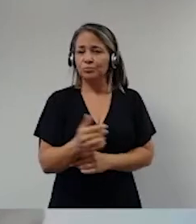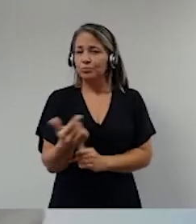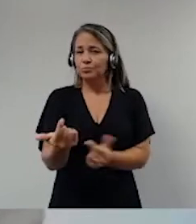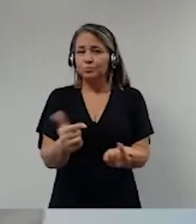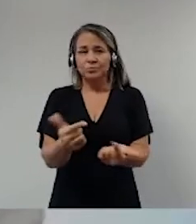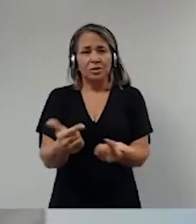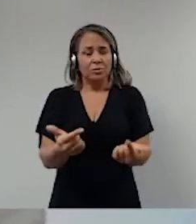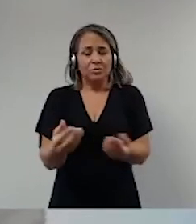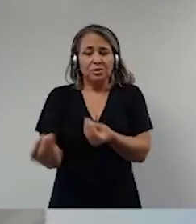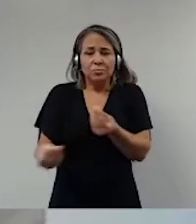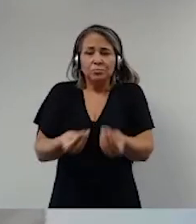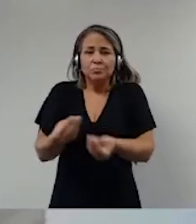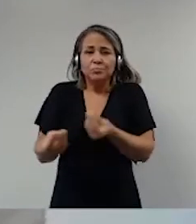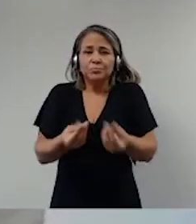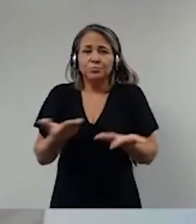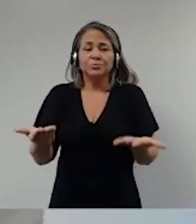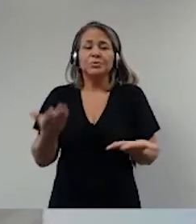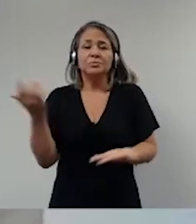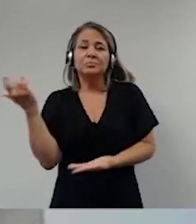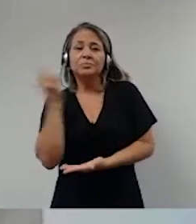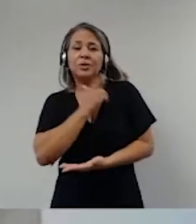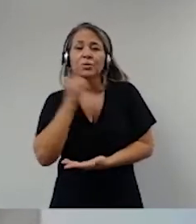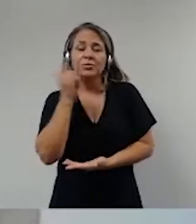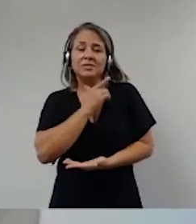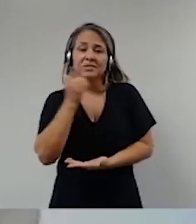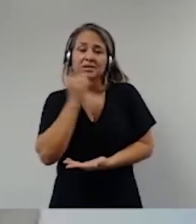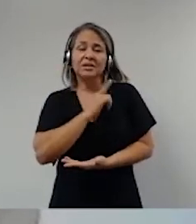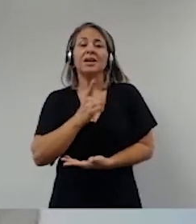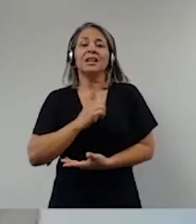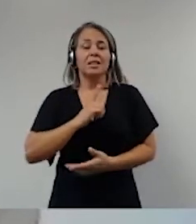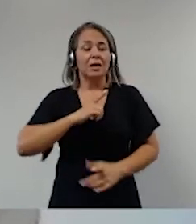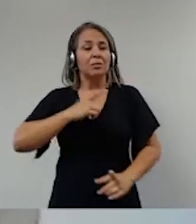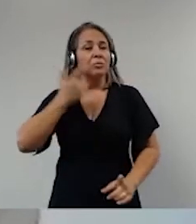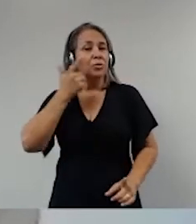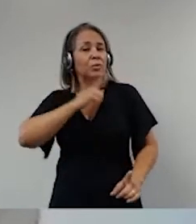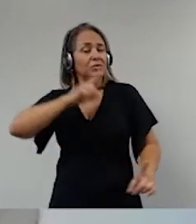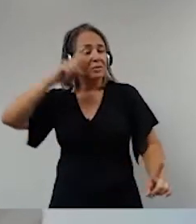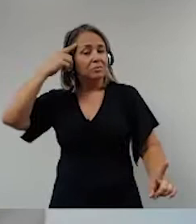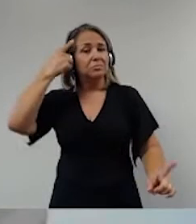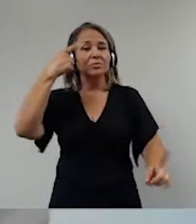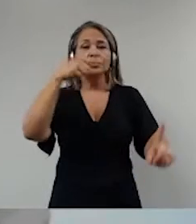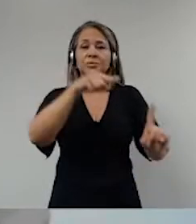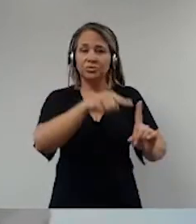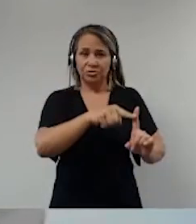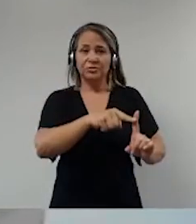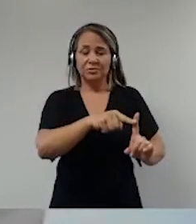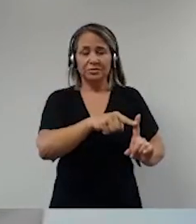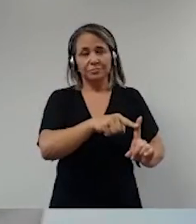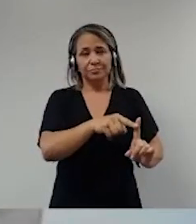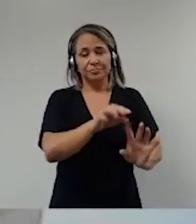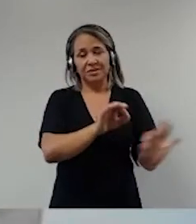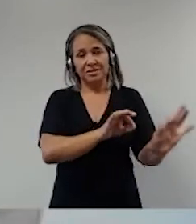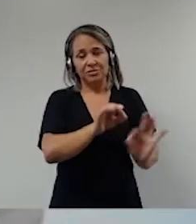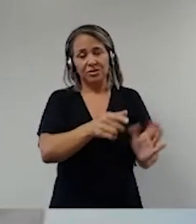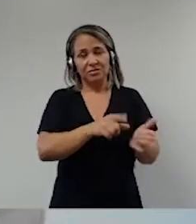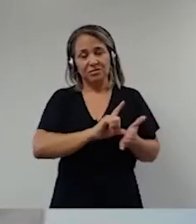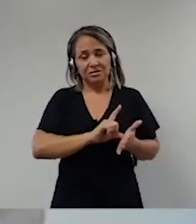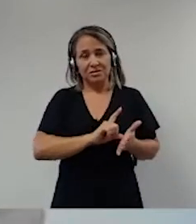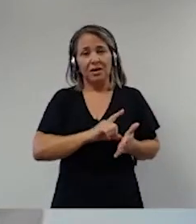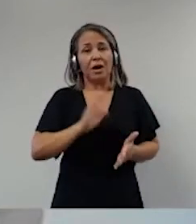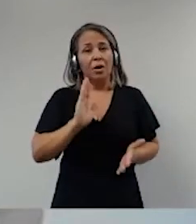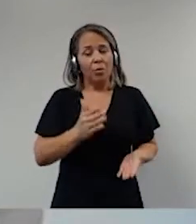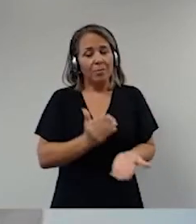tenho elementos para atingir esses objetivos. Eu estou em uma situação